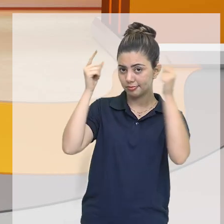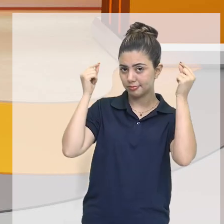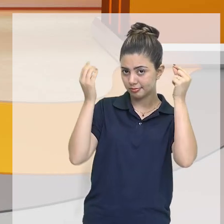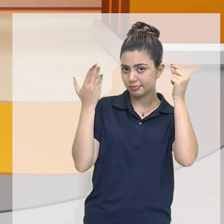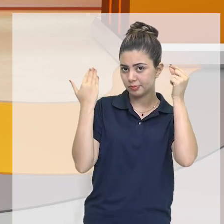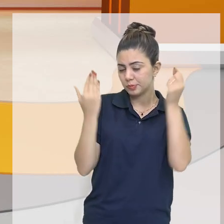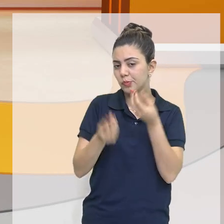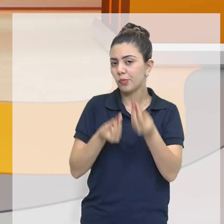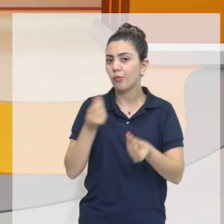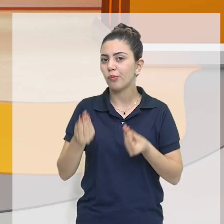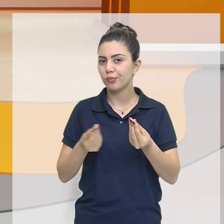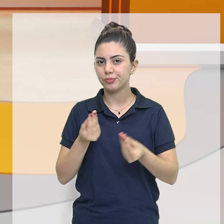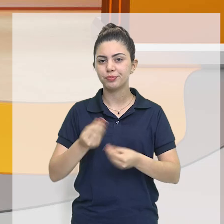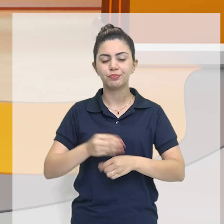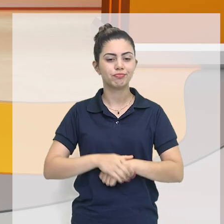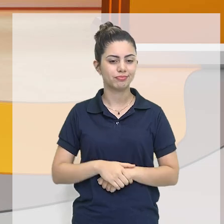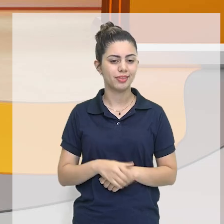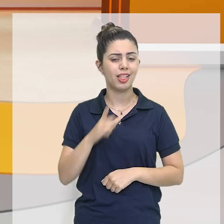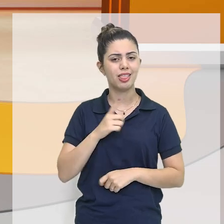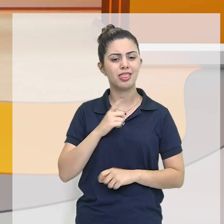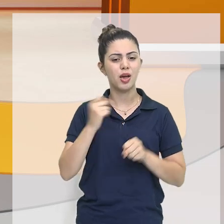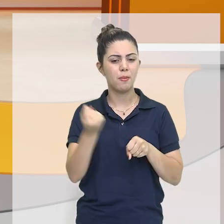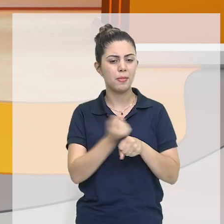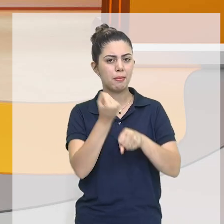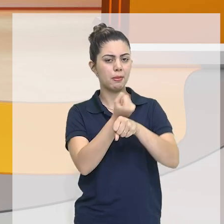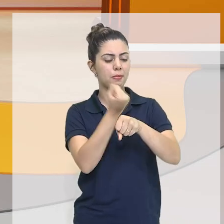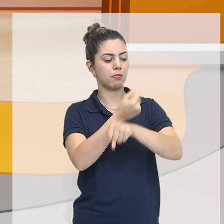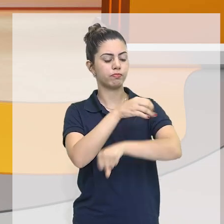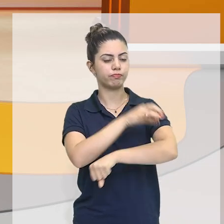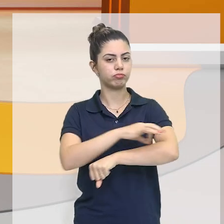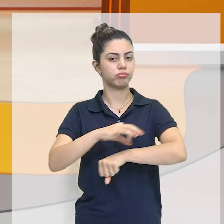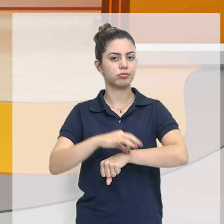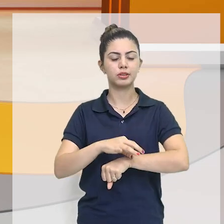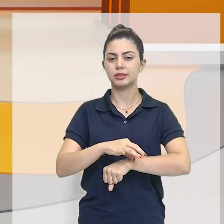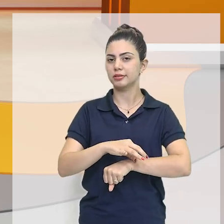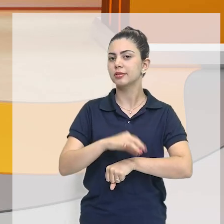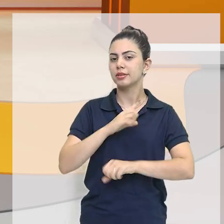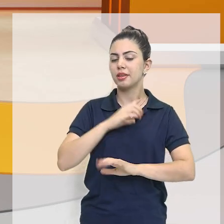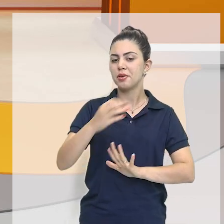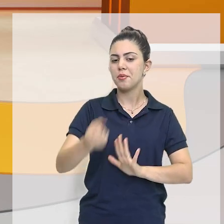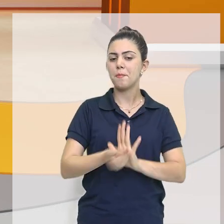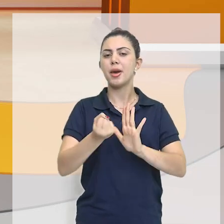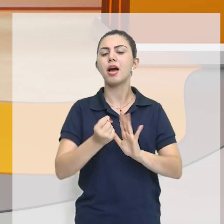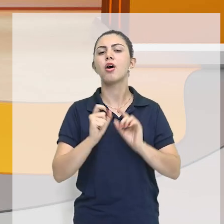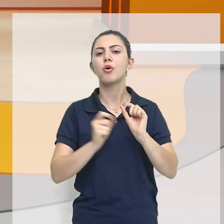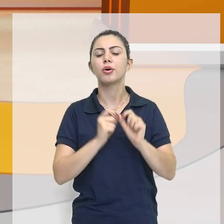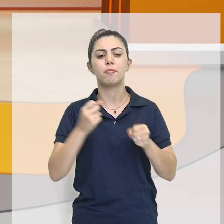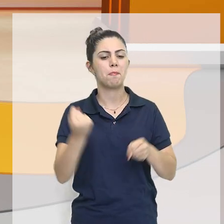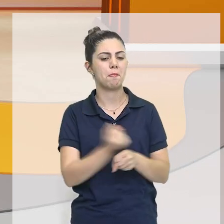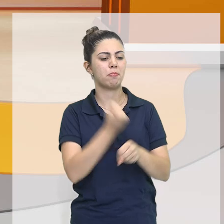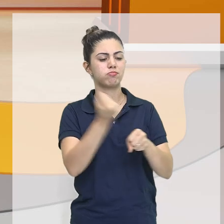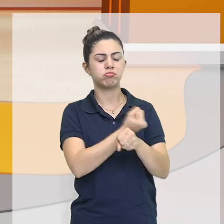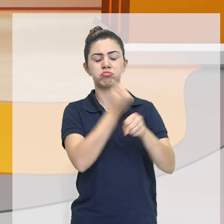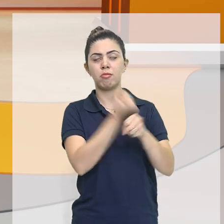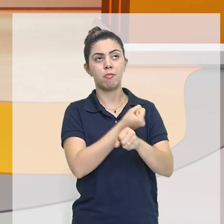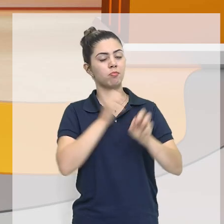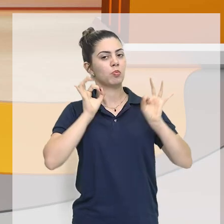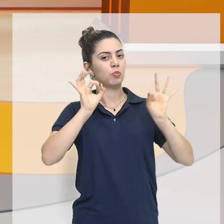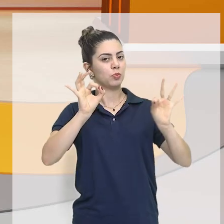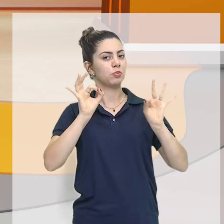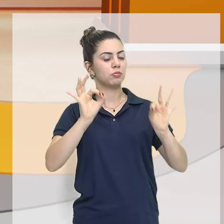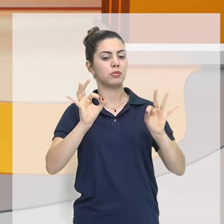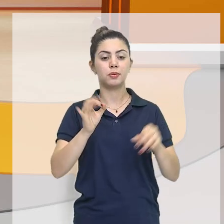vai ter a arquitetura que vai ser extremamente marcada por criações notáveis, como